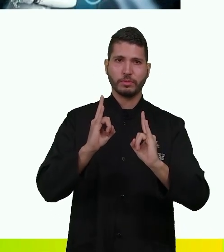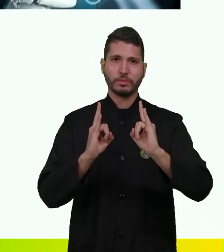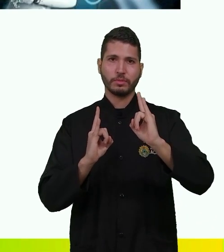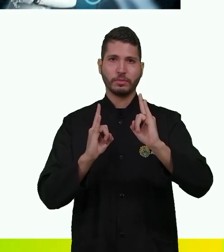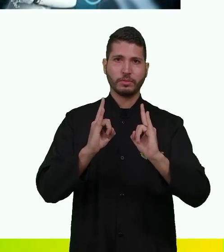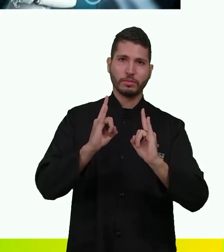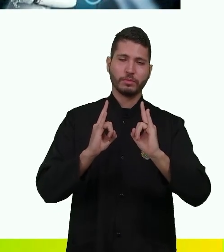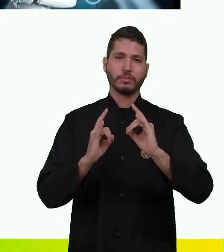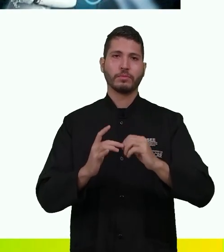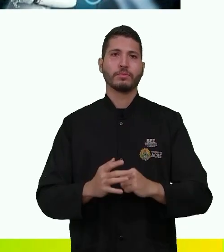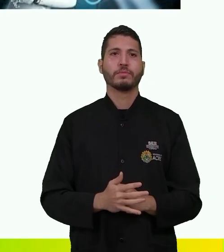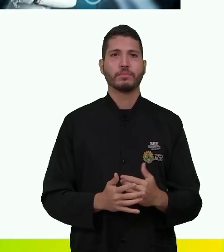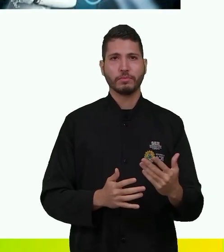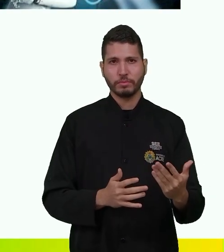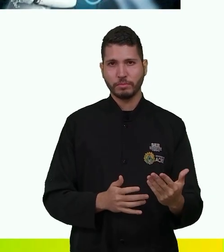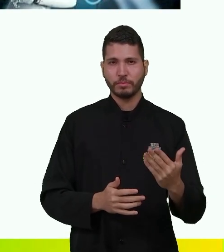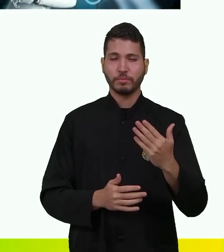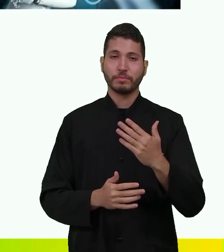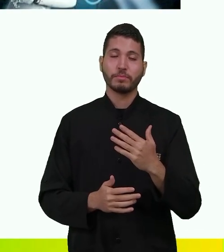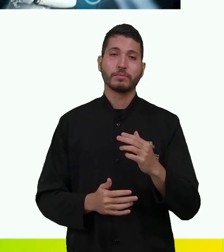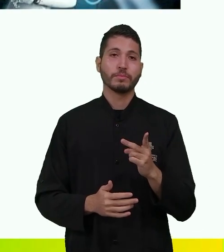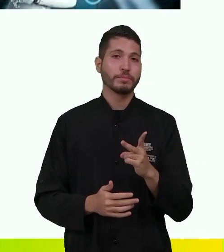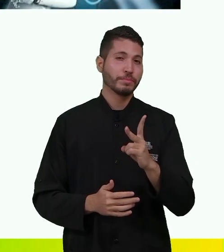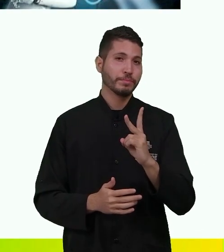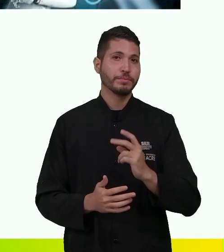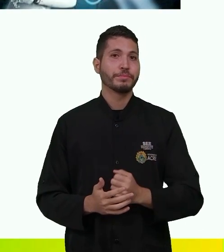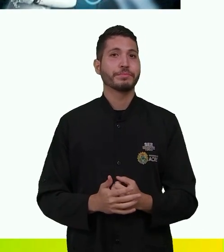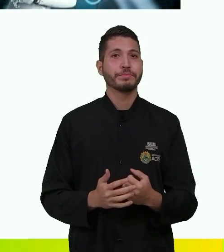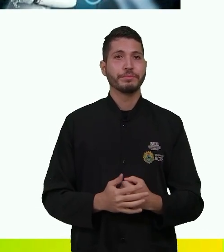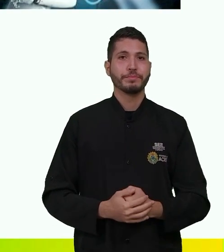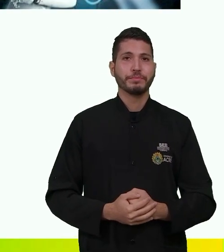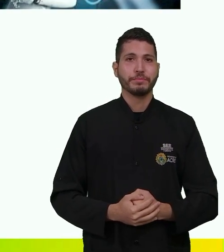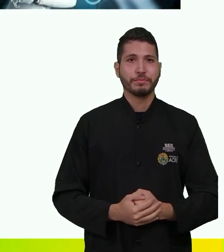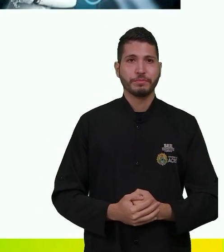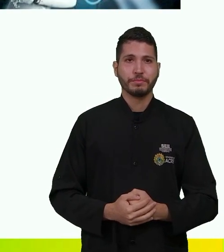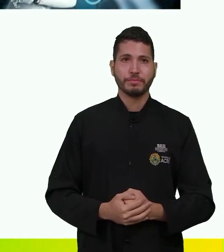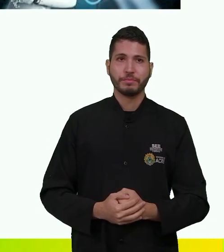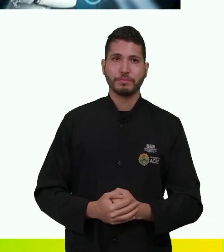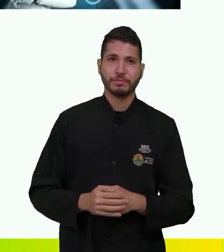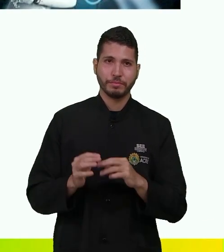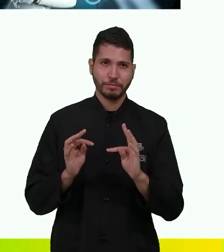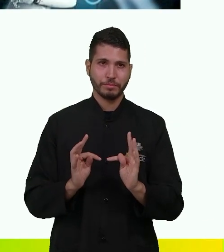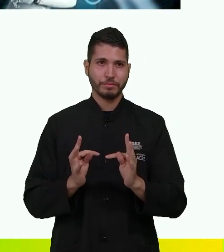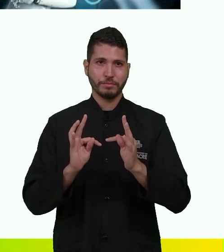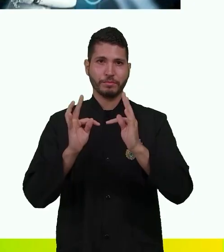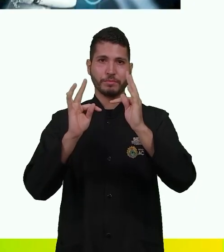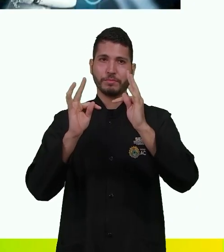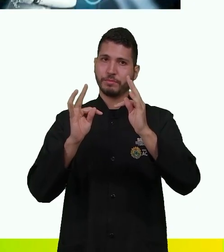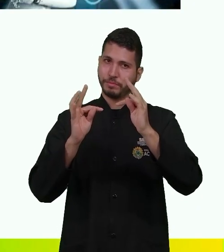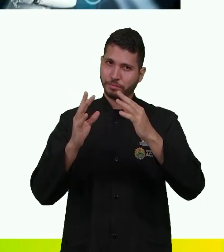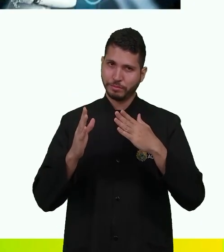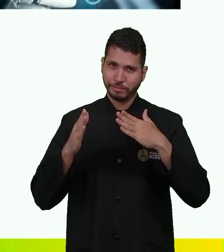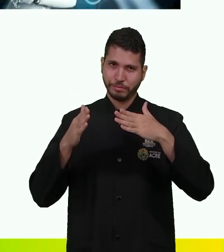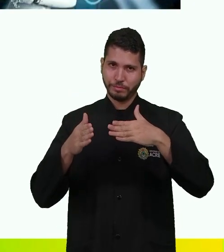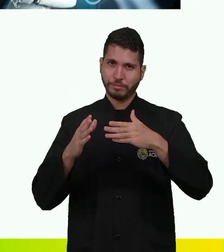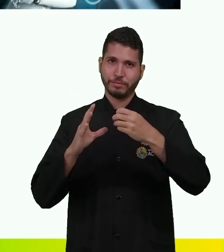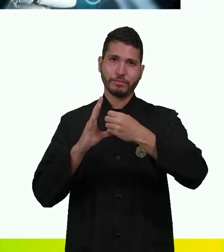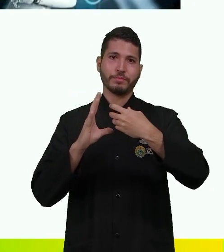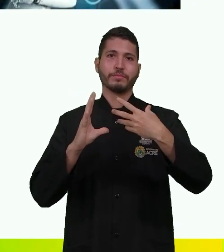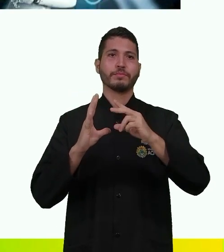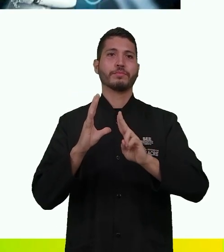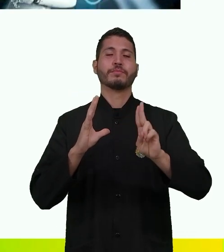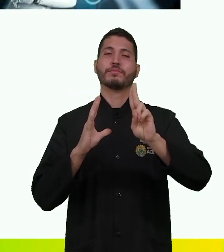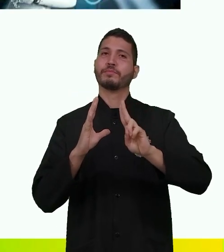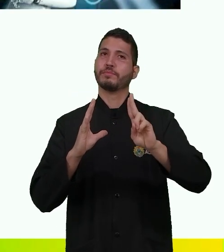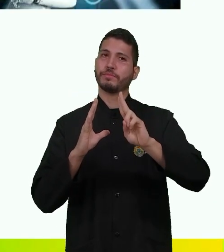mais detalhes a seguir. As tecnologias centrais da terceira Revolução Industrial foram caracterizadas pelo